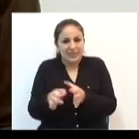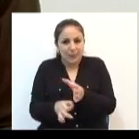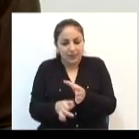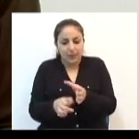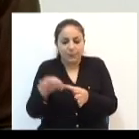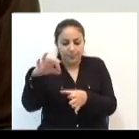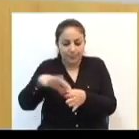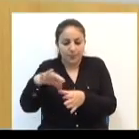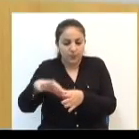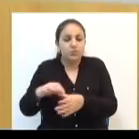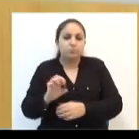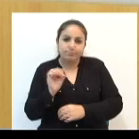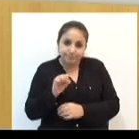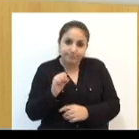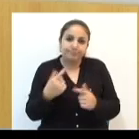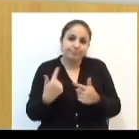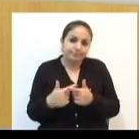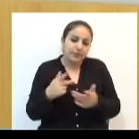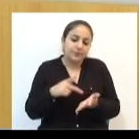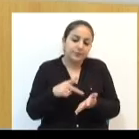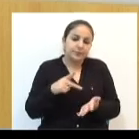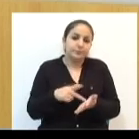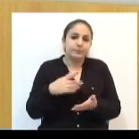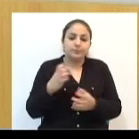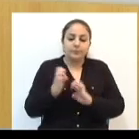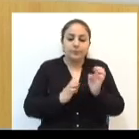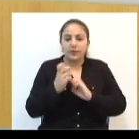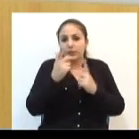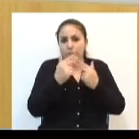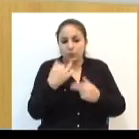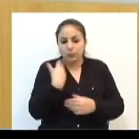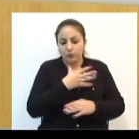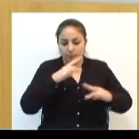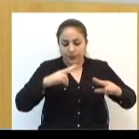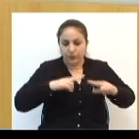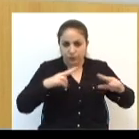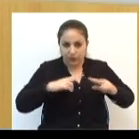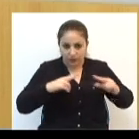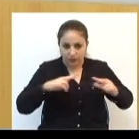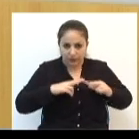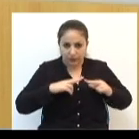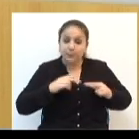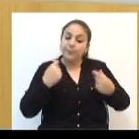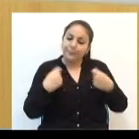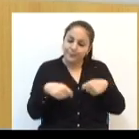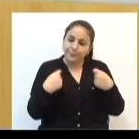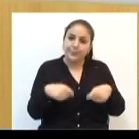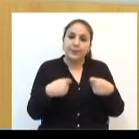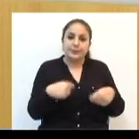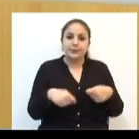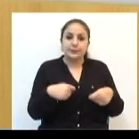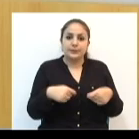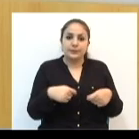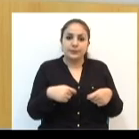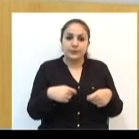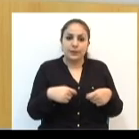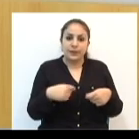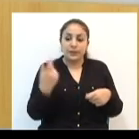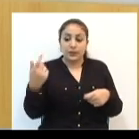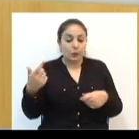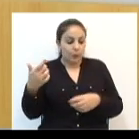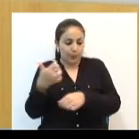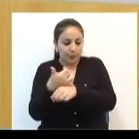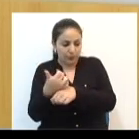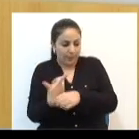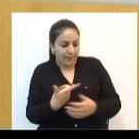né? De fato, empresas como a nossa, que é privada, e outras, né, dependem do royalties que o agricultor